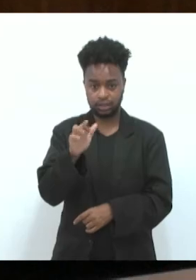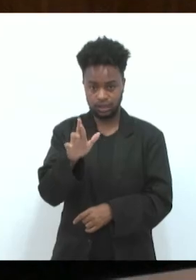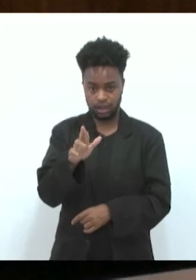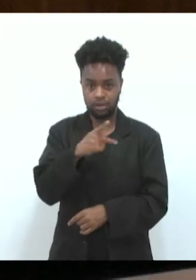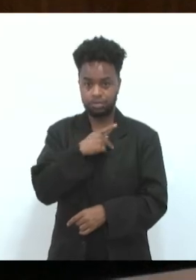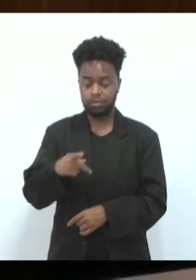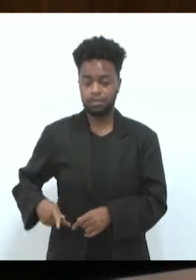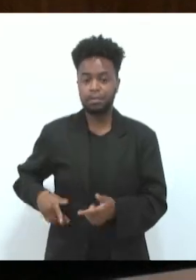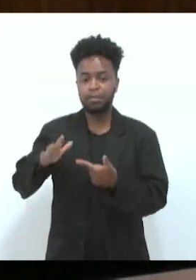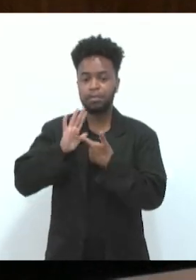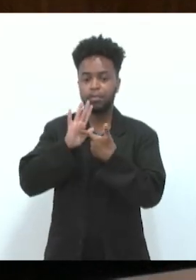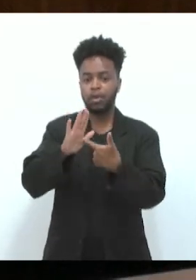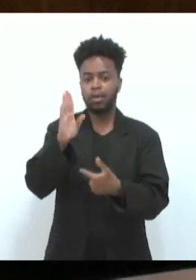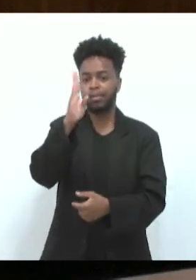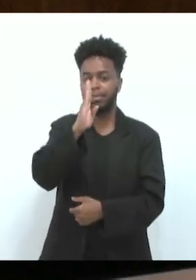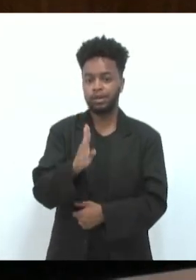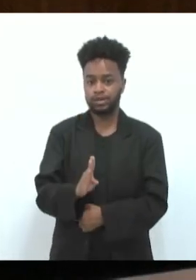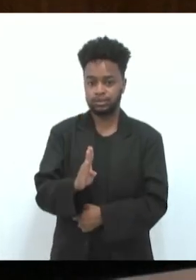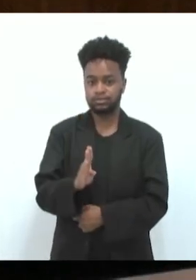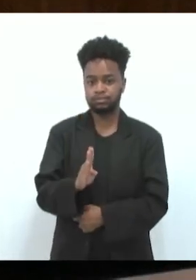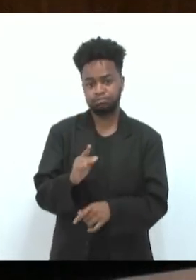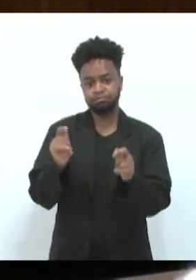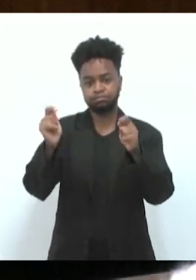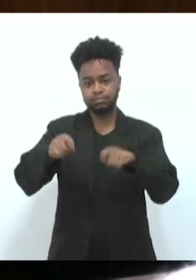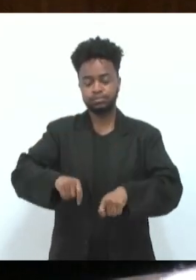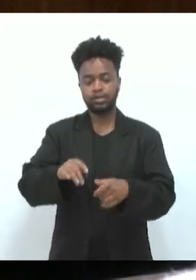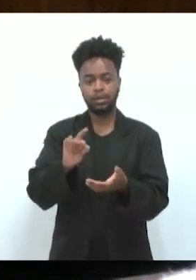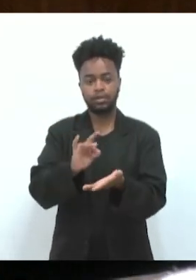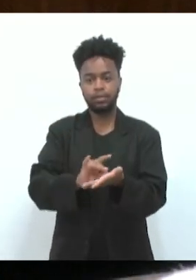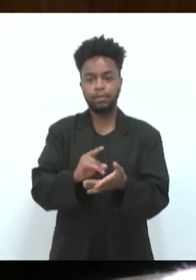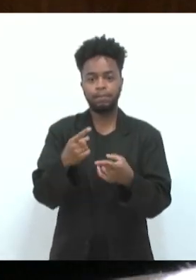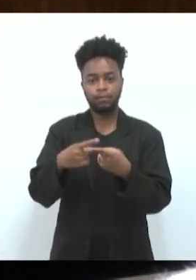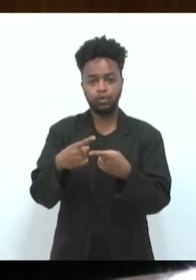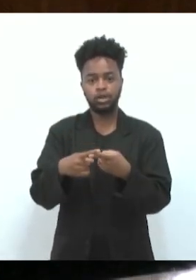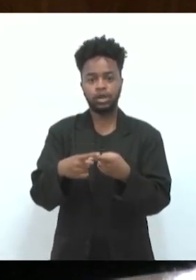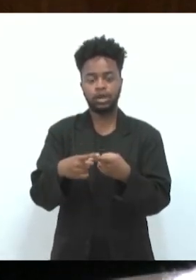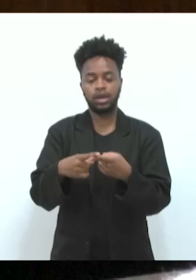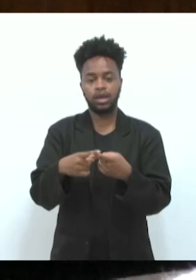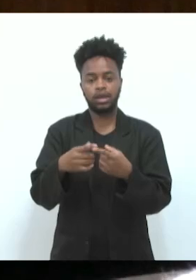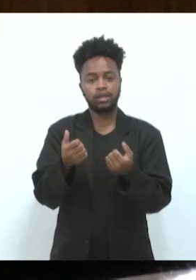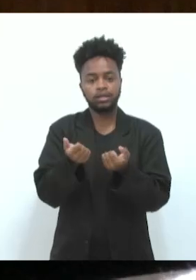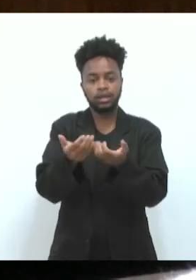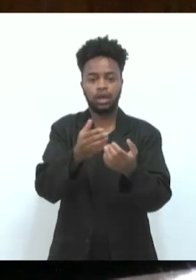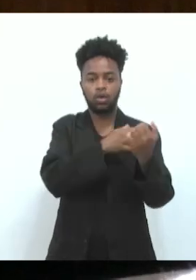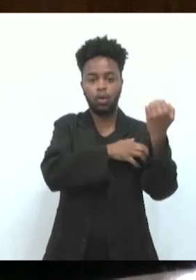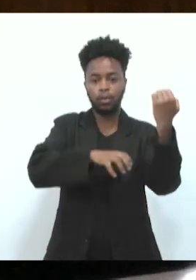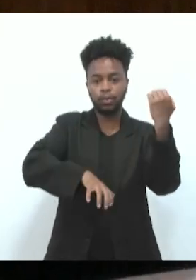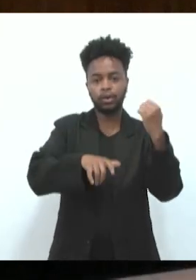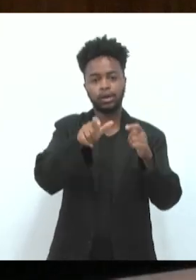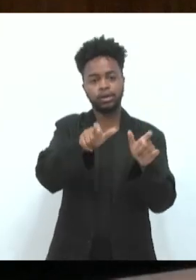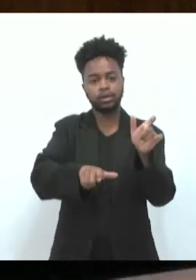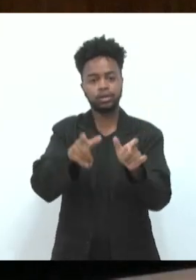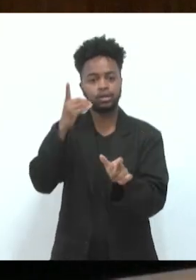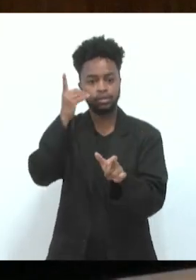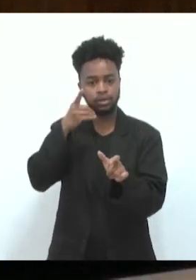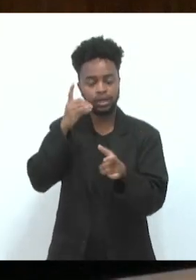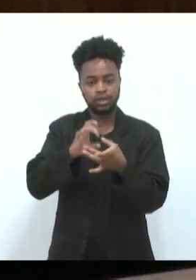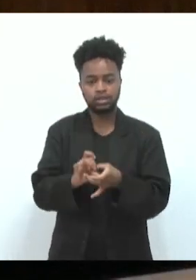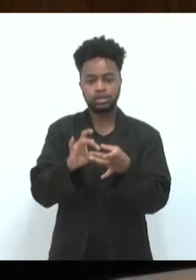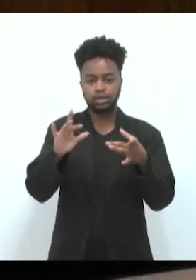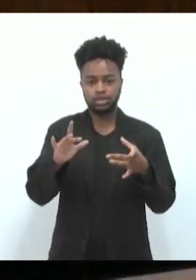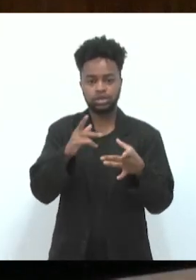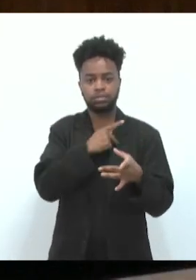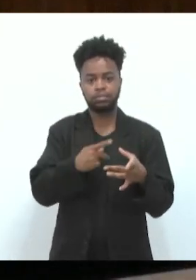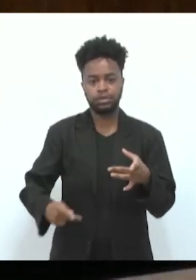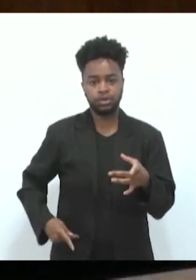para o Brasil que isso é possível quando ele empodera as deputadas, deixando elas presidirem durante todo o mês